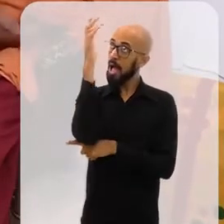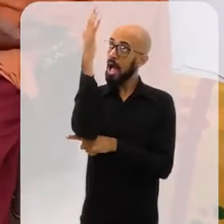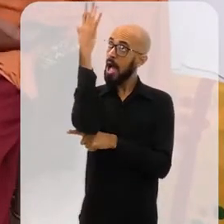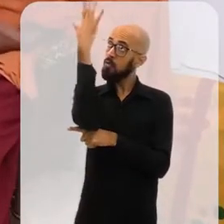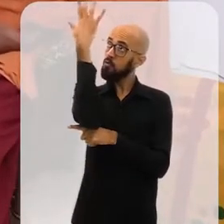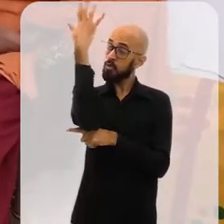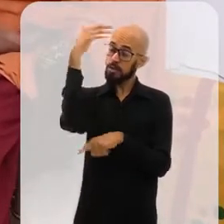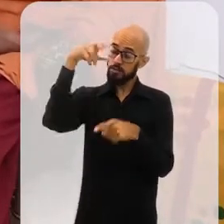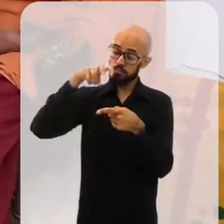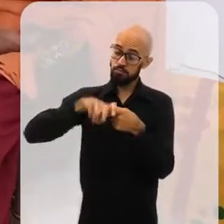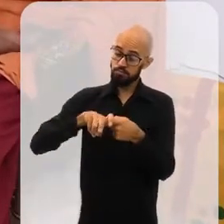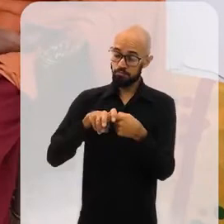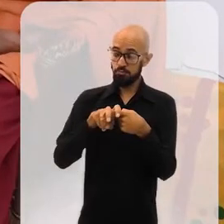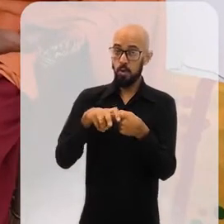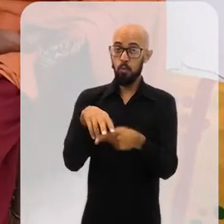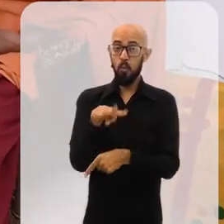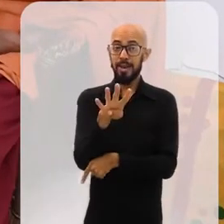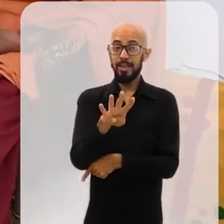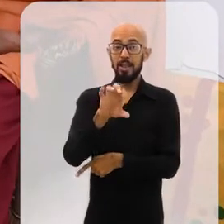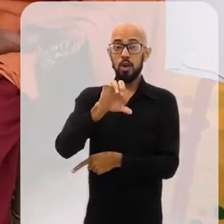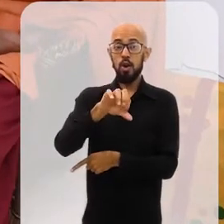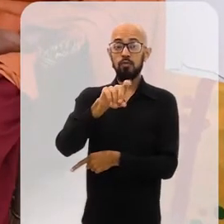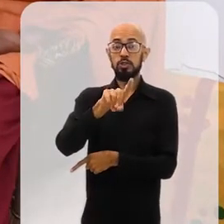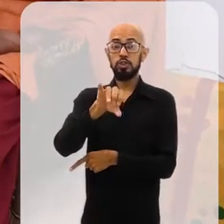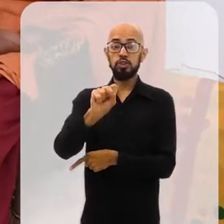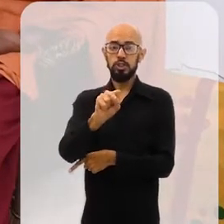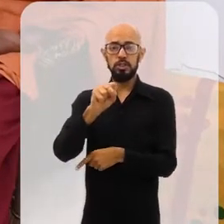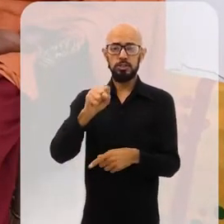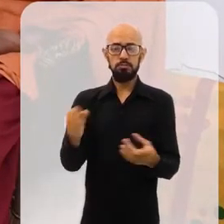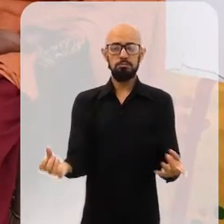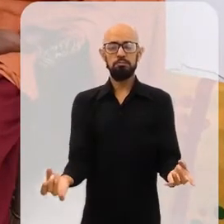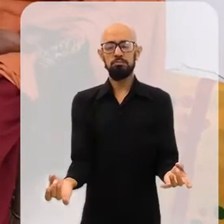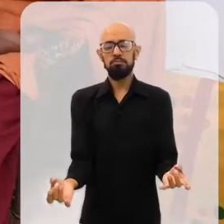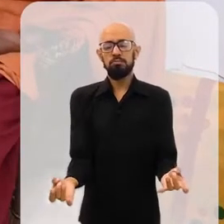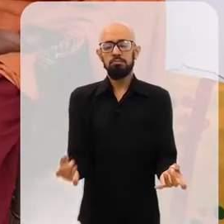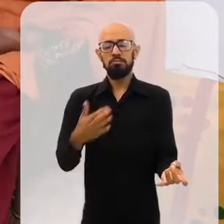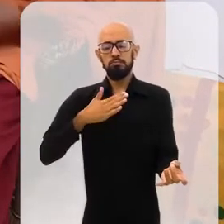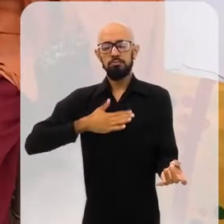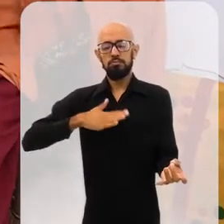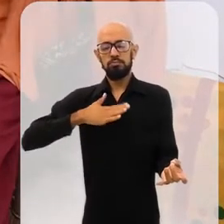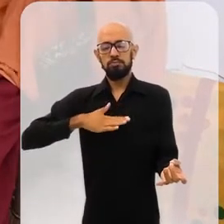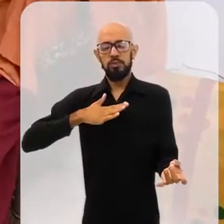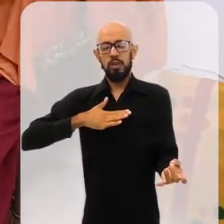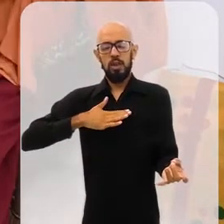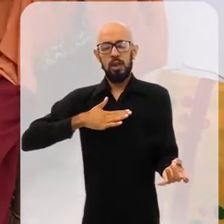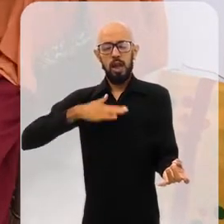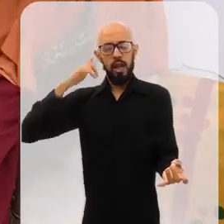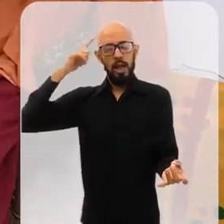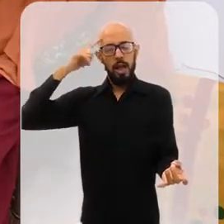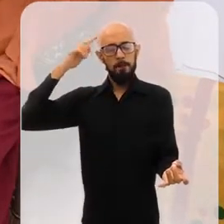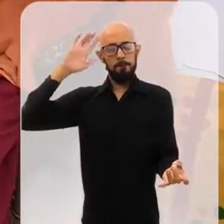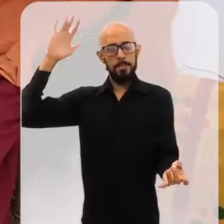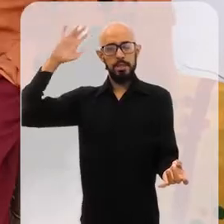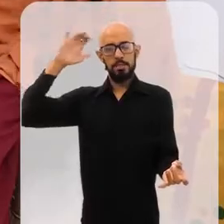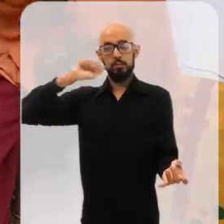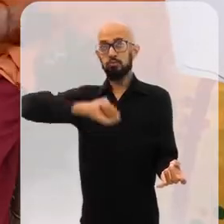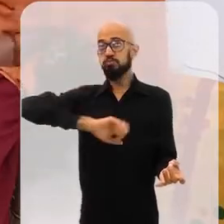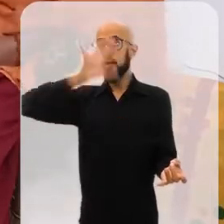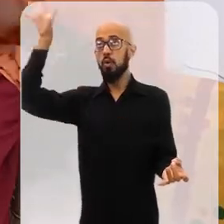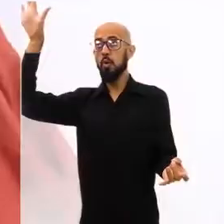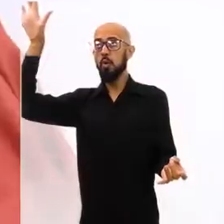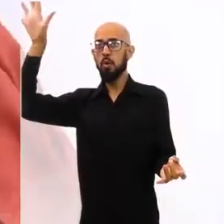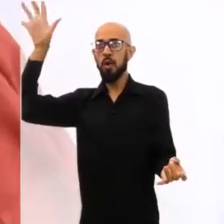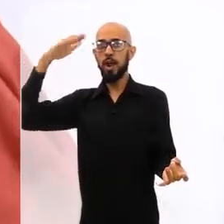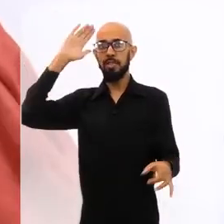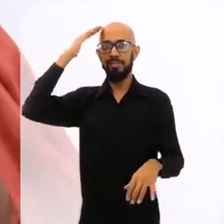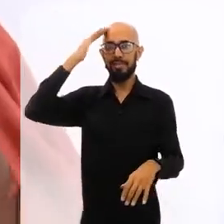passou 49 dias meditando, tá? E chegou um momento, na madrugada, que a mente dele clareou tudo.